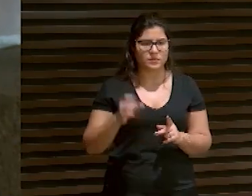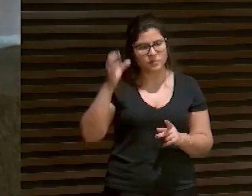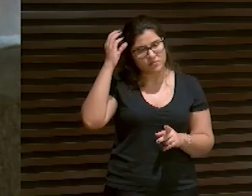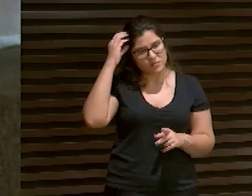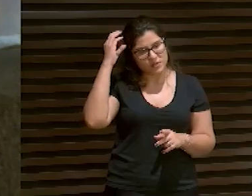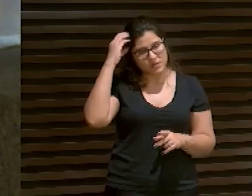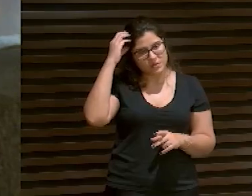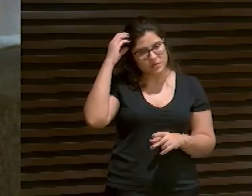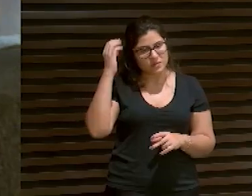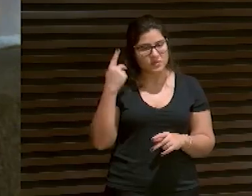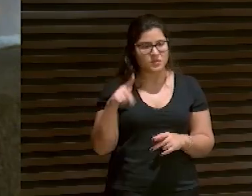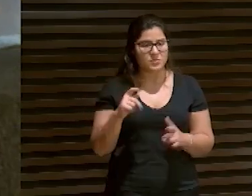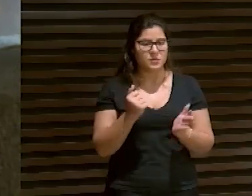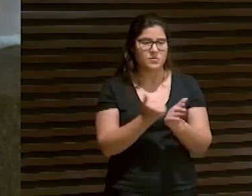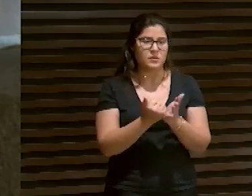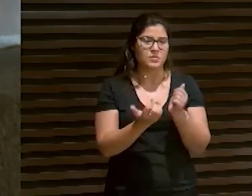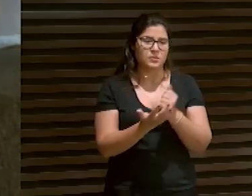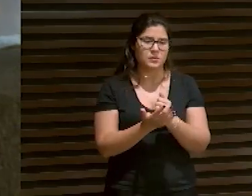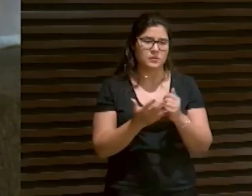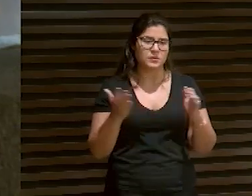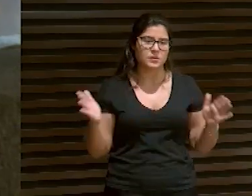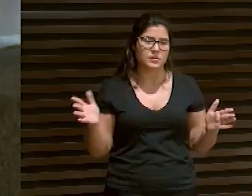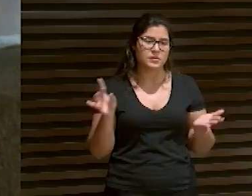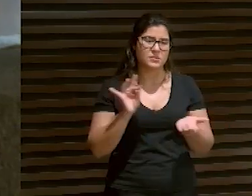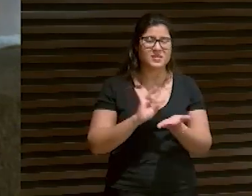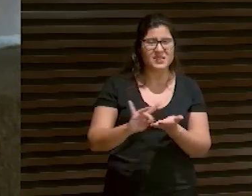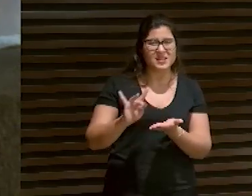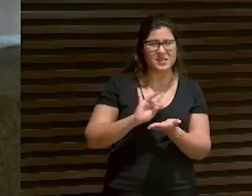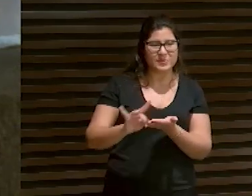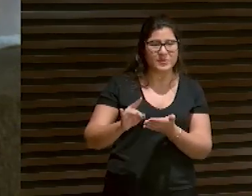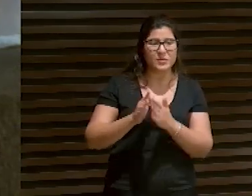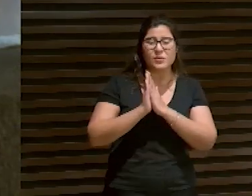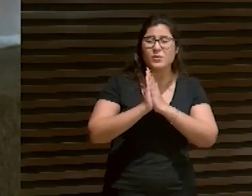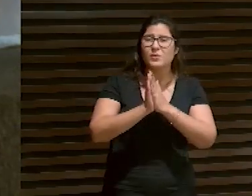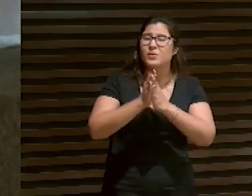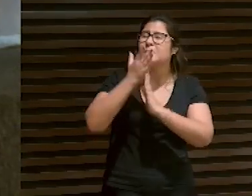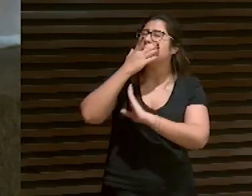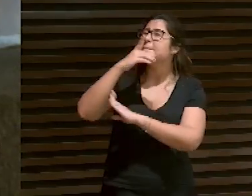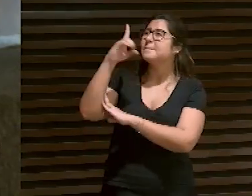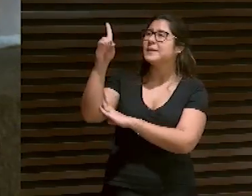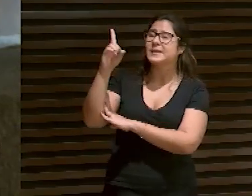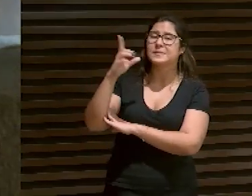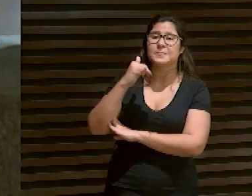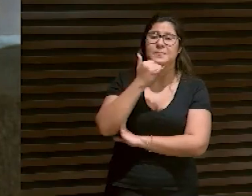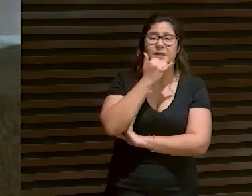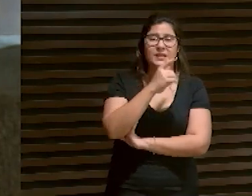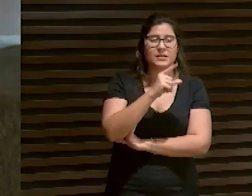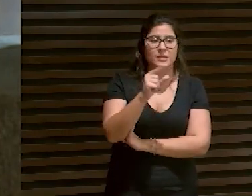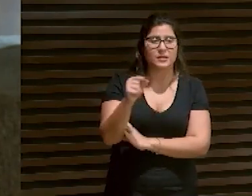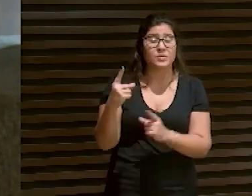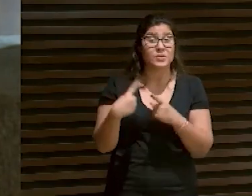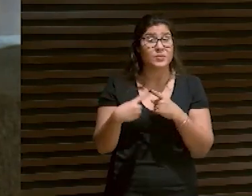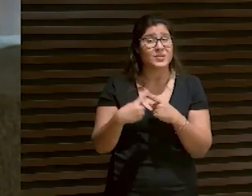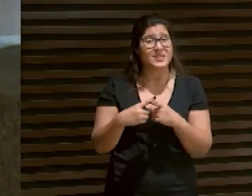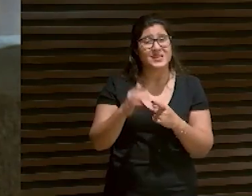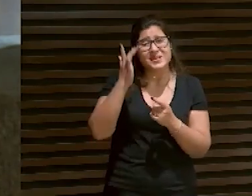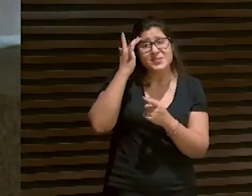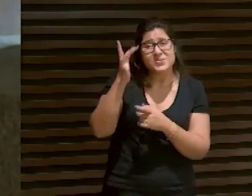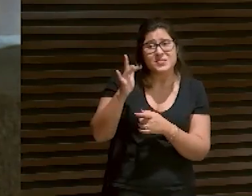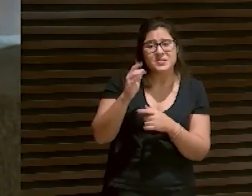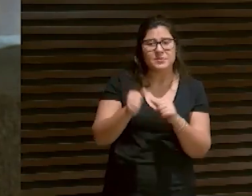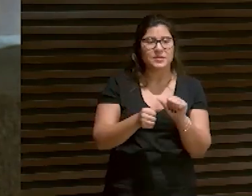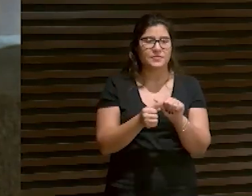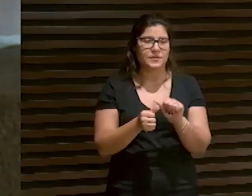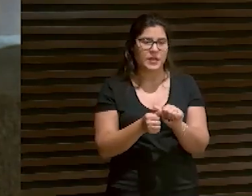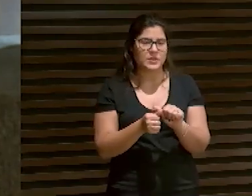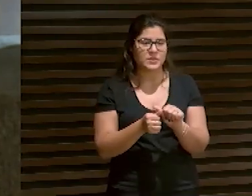seus inimigos. Ele olhou e disse, Pai, perdoa porque não sabem o que fazem. Esses